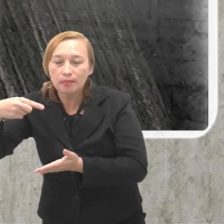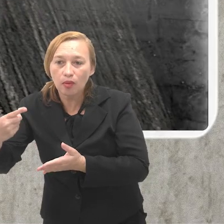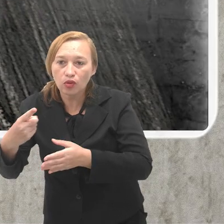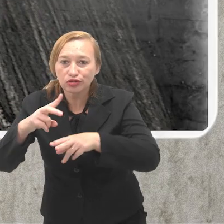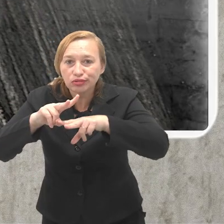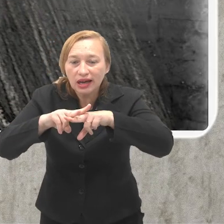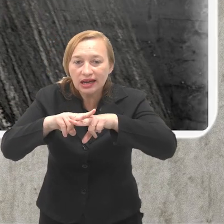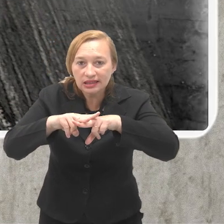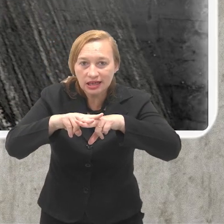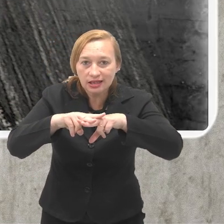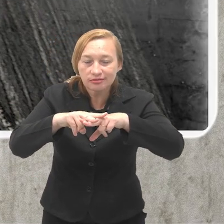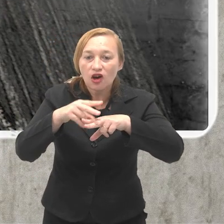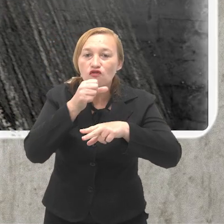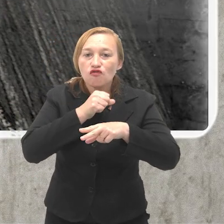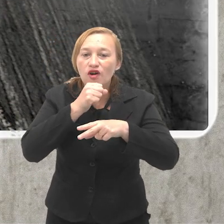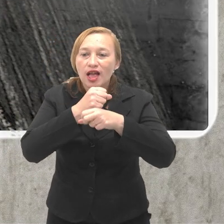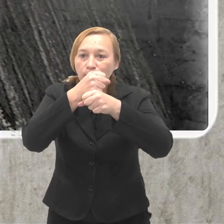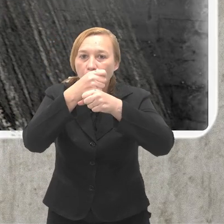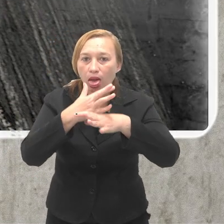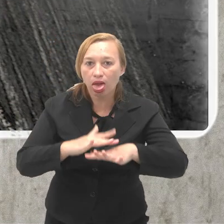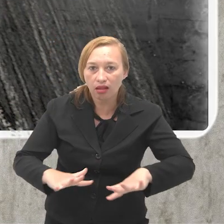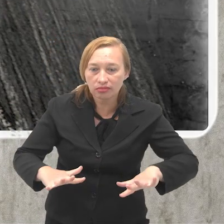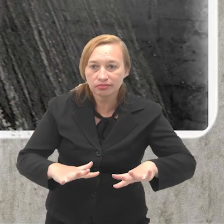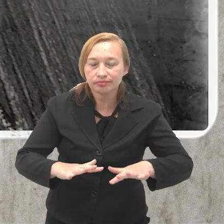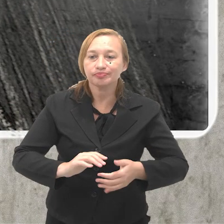a demolição da Cadeia Velha.